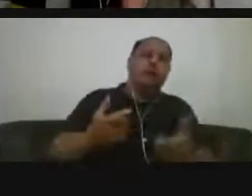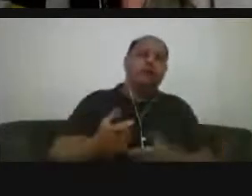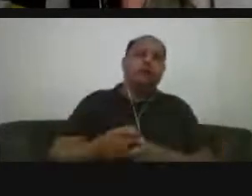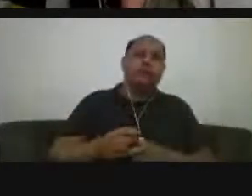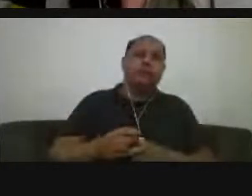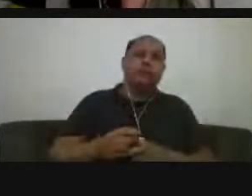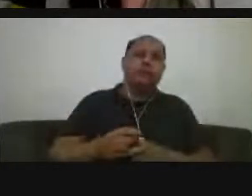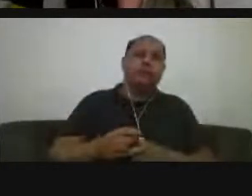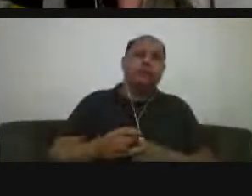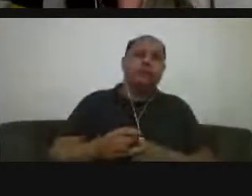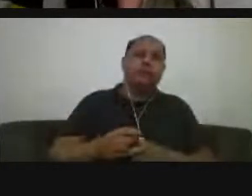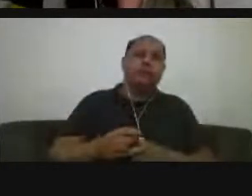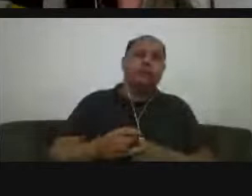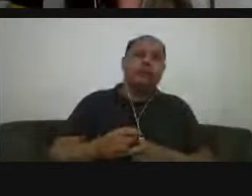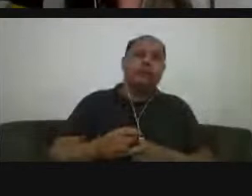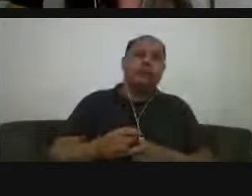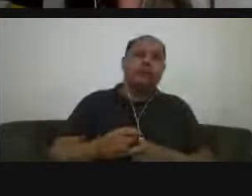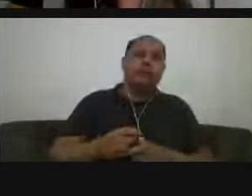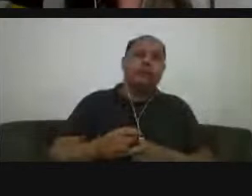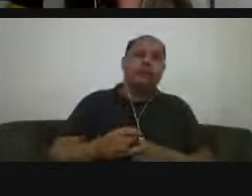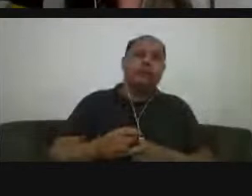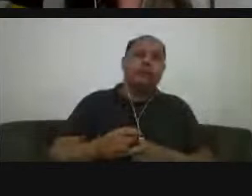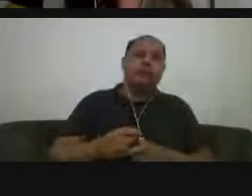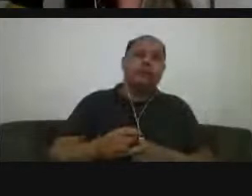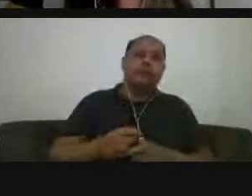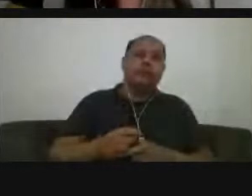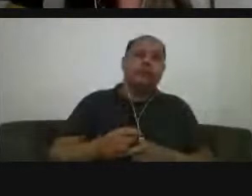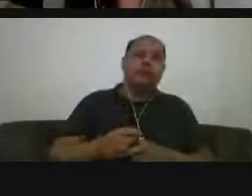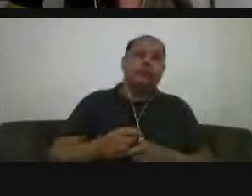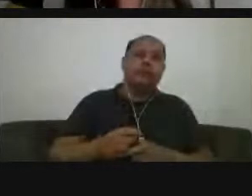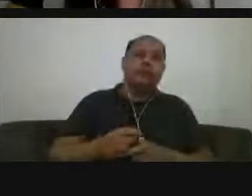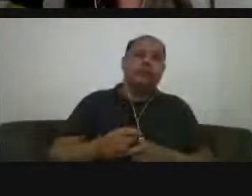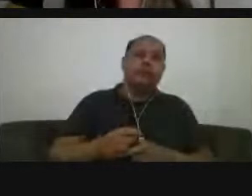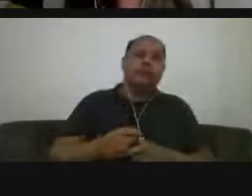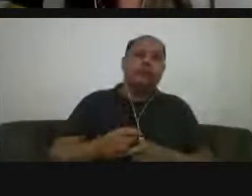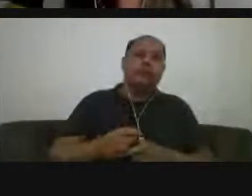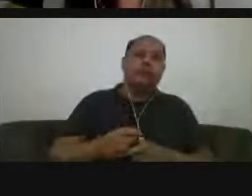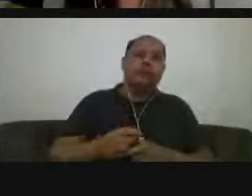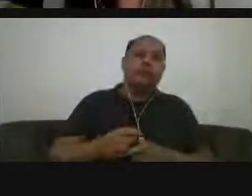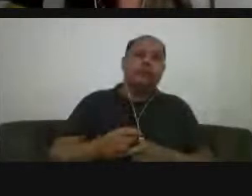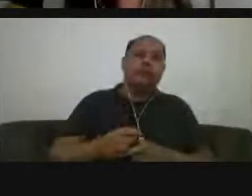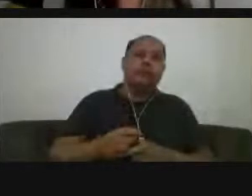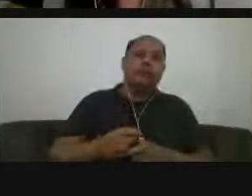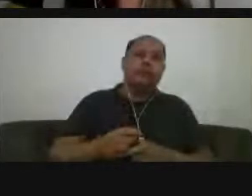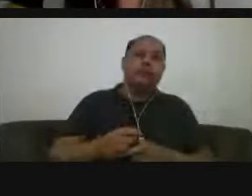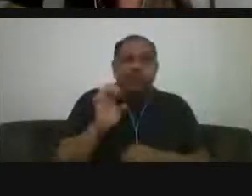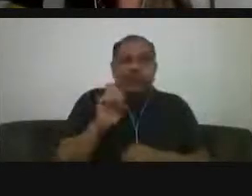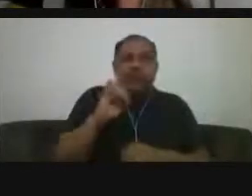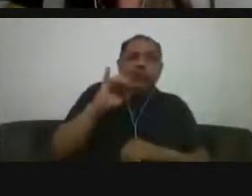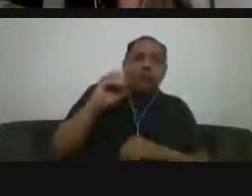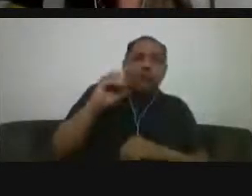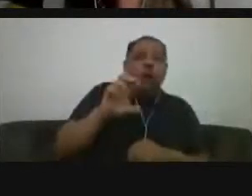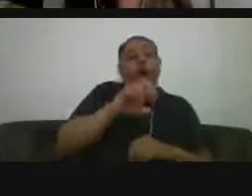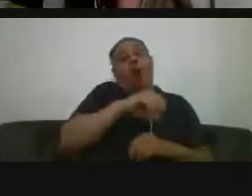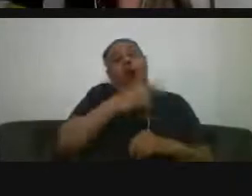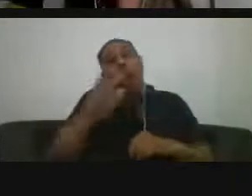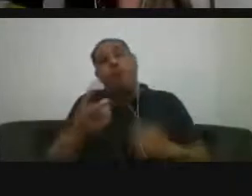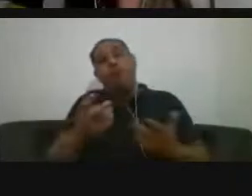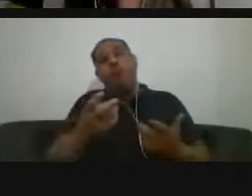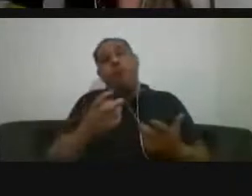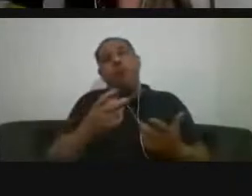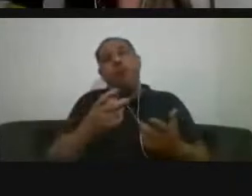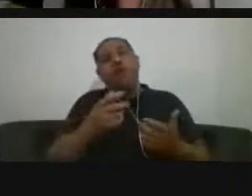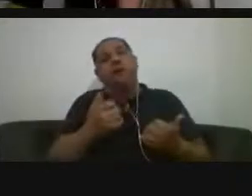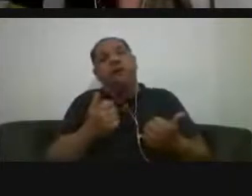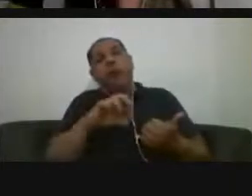tédio, ou entra num prazer apreciação de que tudo bem não resolver. Tudo bem a gente estar numa fase onde